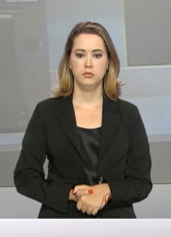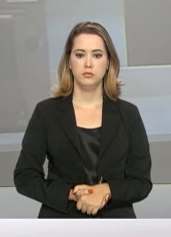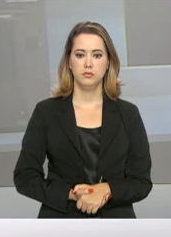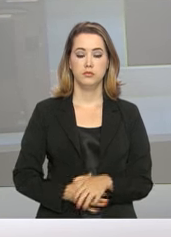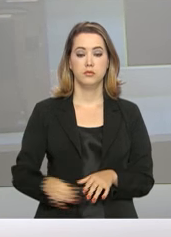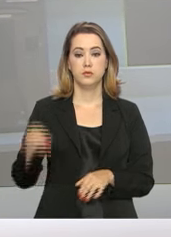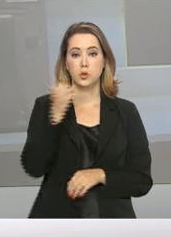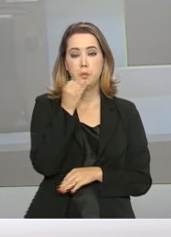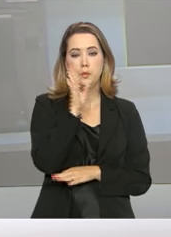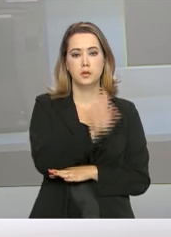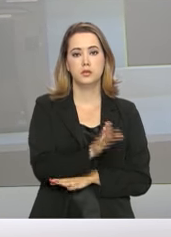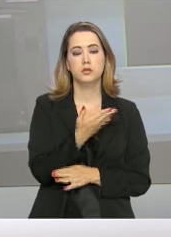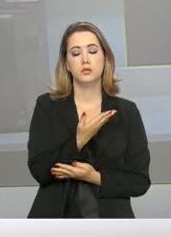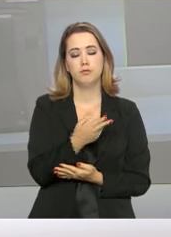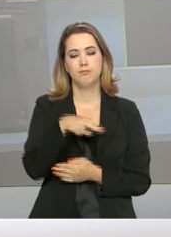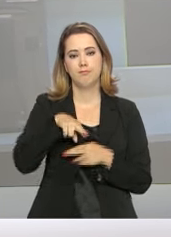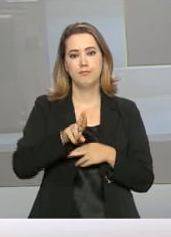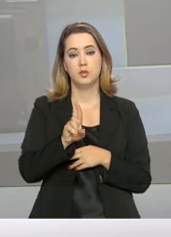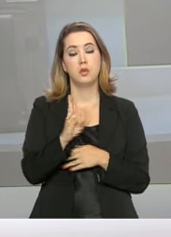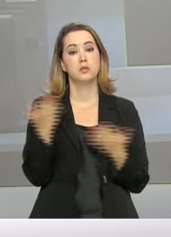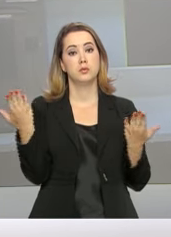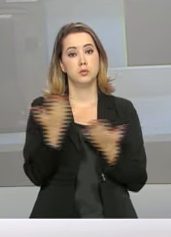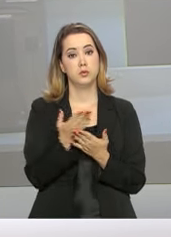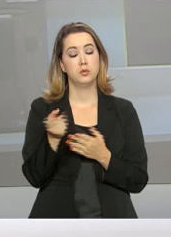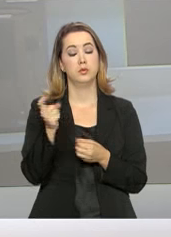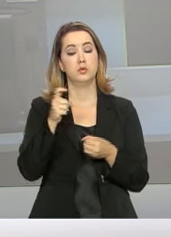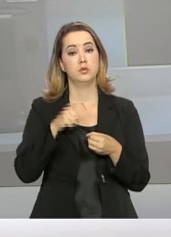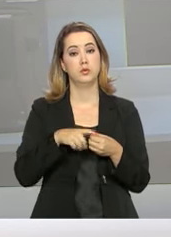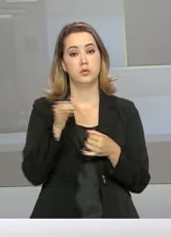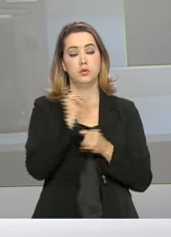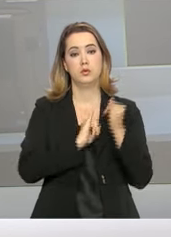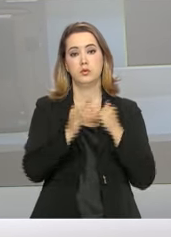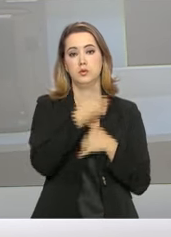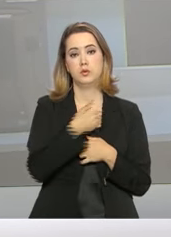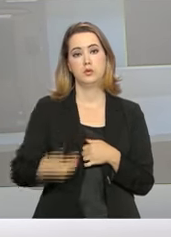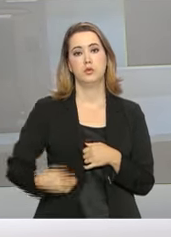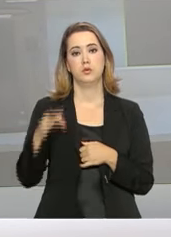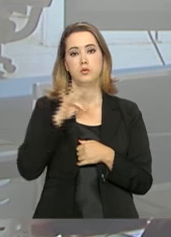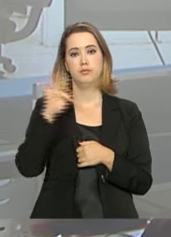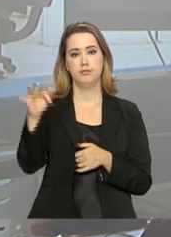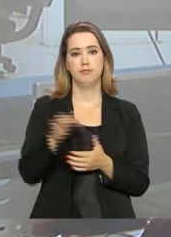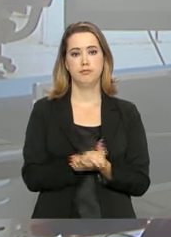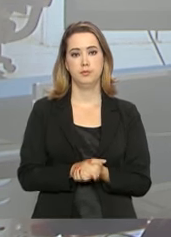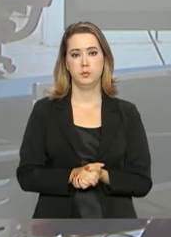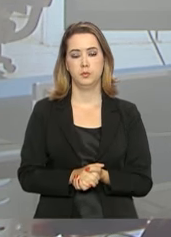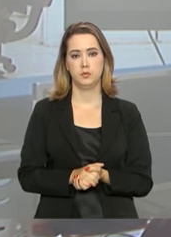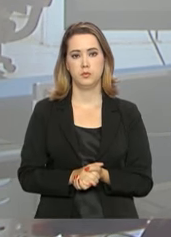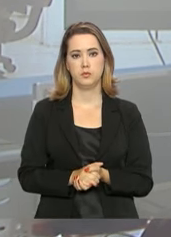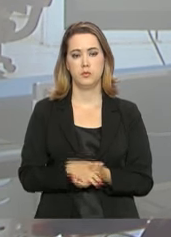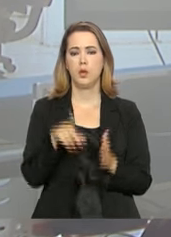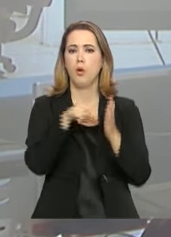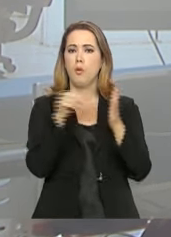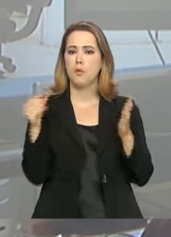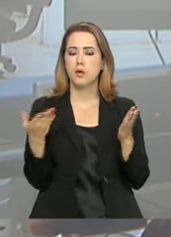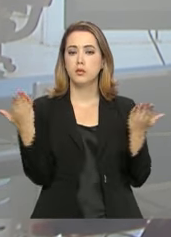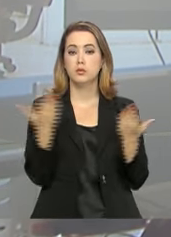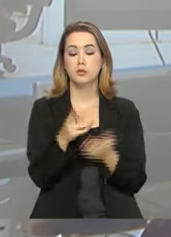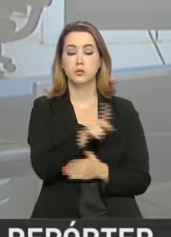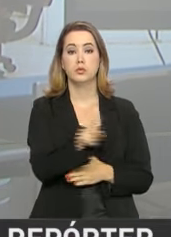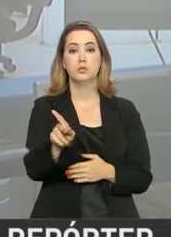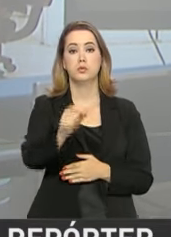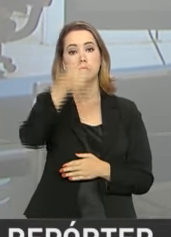Olá, boa tarde. O repórter NBR está de volta com as notícias do governo federal. No Palácio do Planalto, o